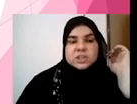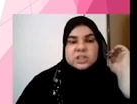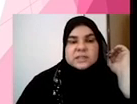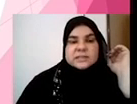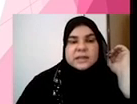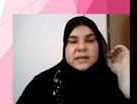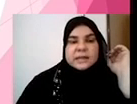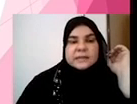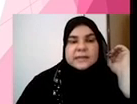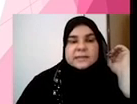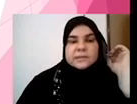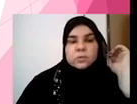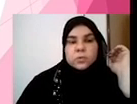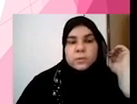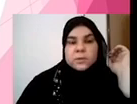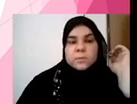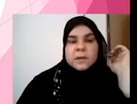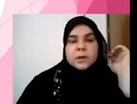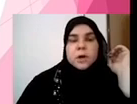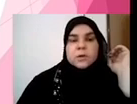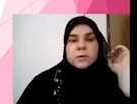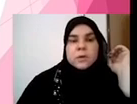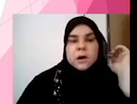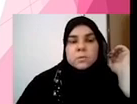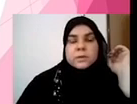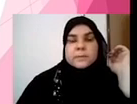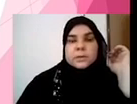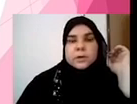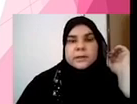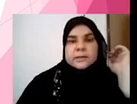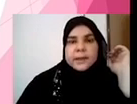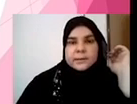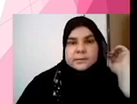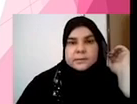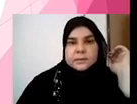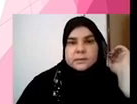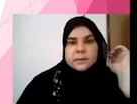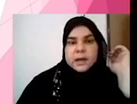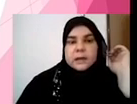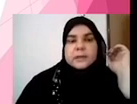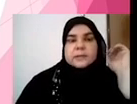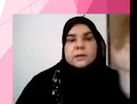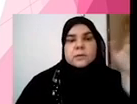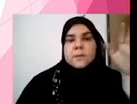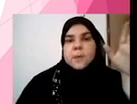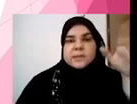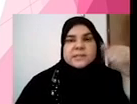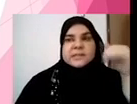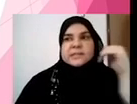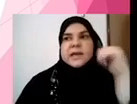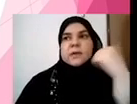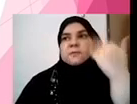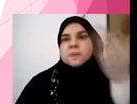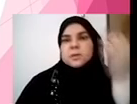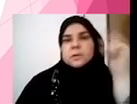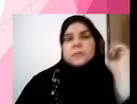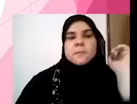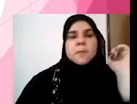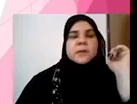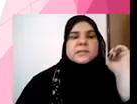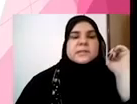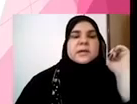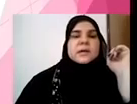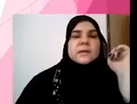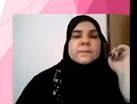Essa mantissa, ela tem que ser um número maior ou igual a 1 e menor que 10, tá? Então, não pode ser 0,